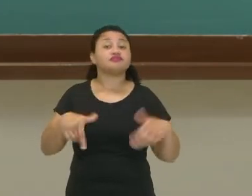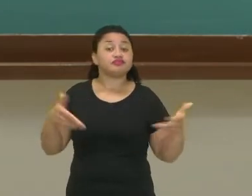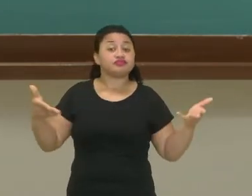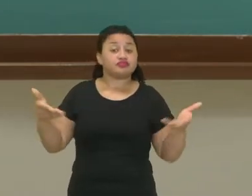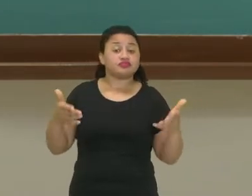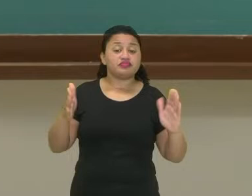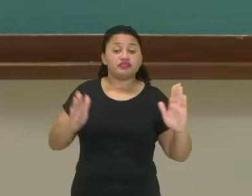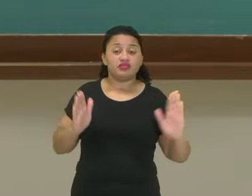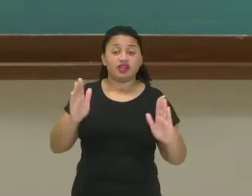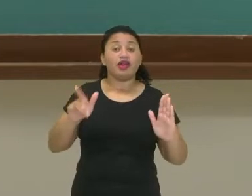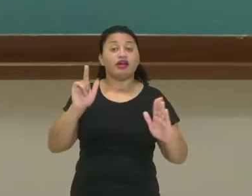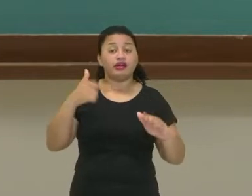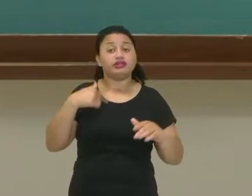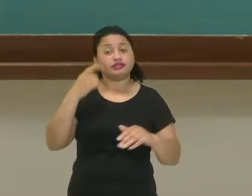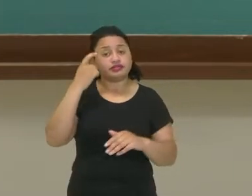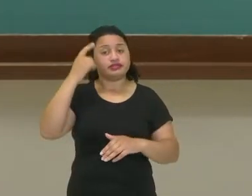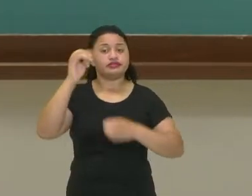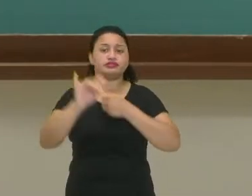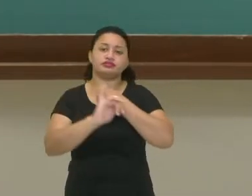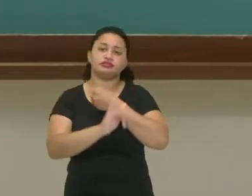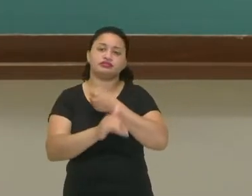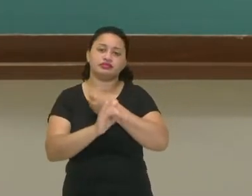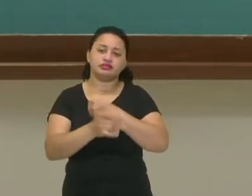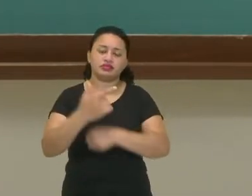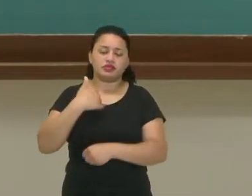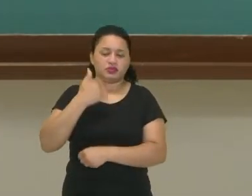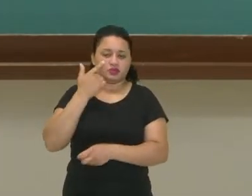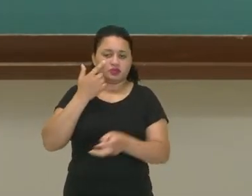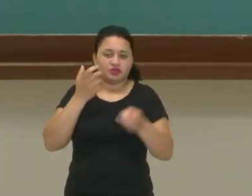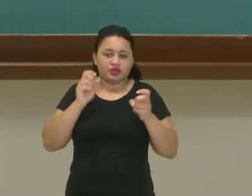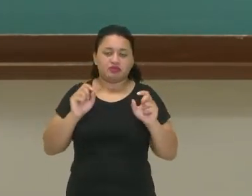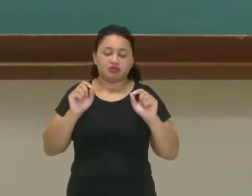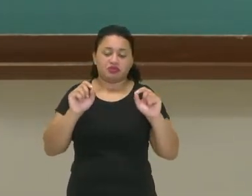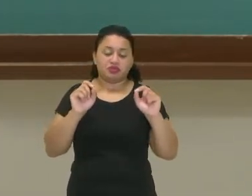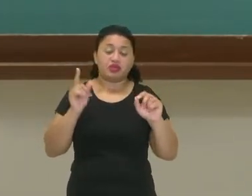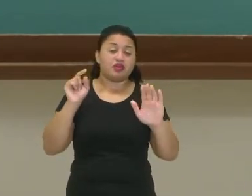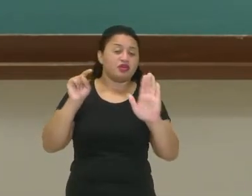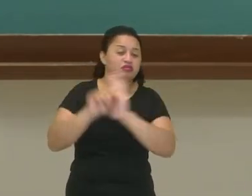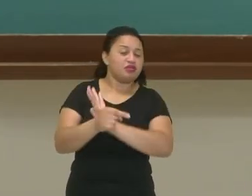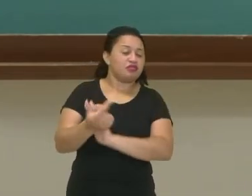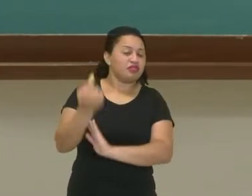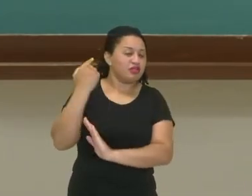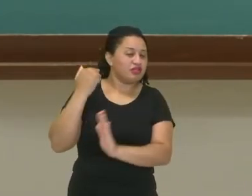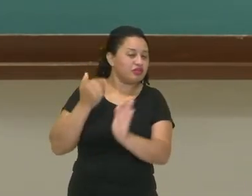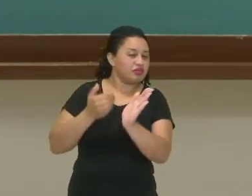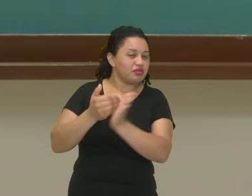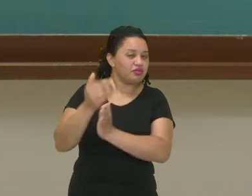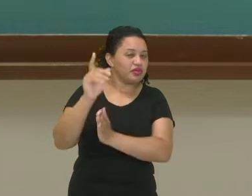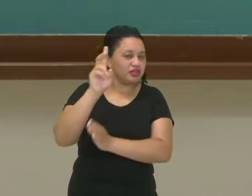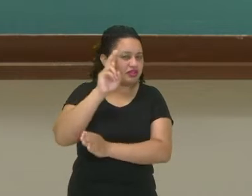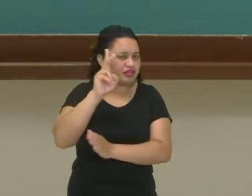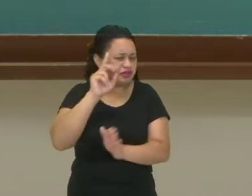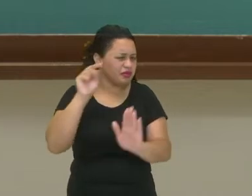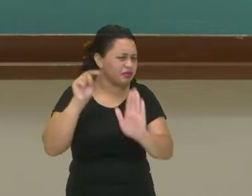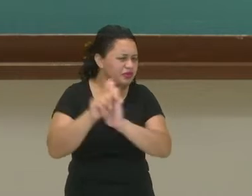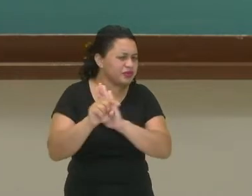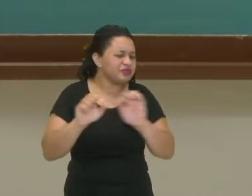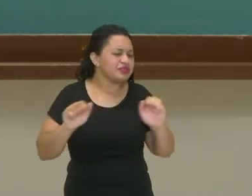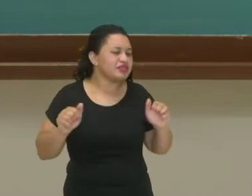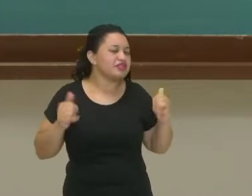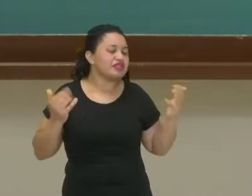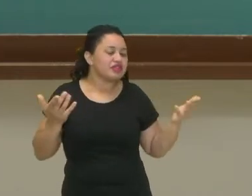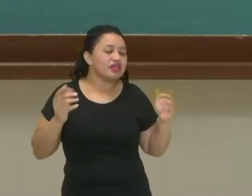da crônica. E como a gente viu naquele texto ali, e como eu perguntei lá atrás, lembra da questão que nós iniciamos? Será